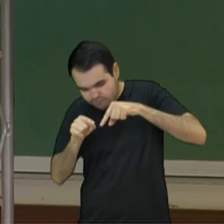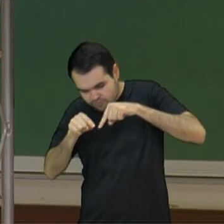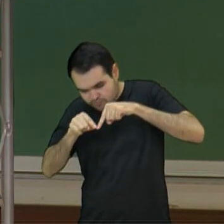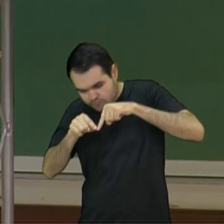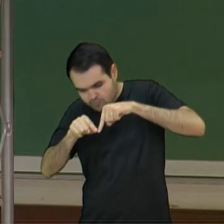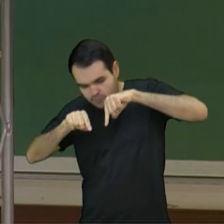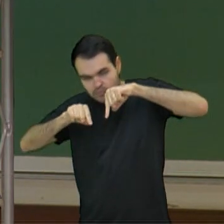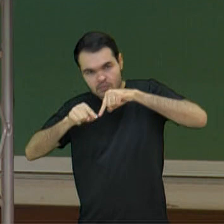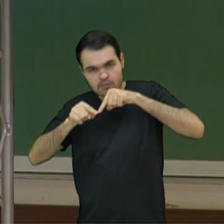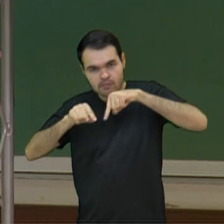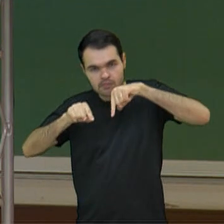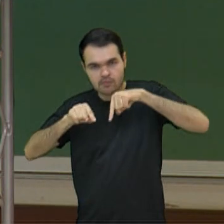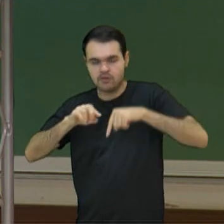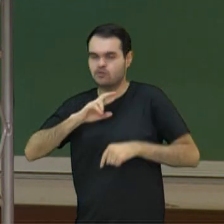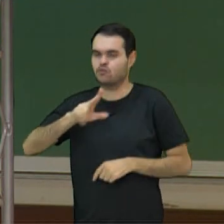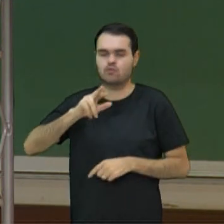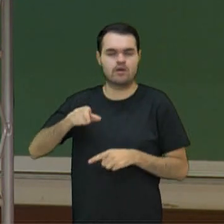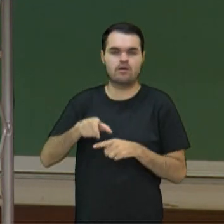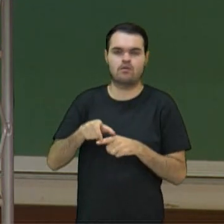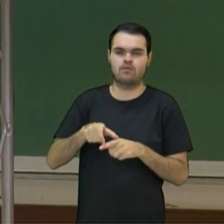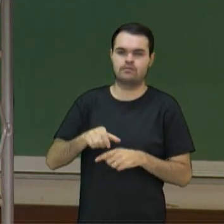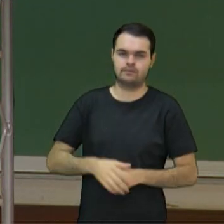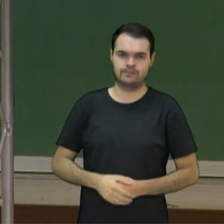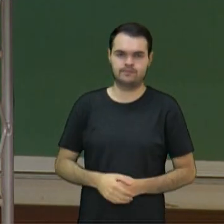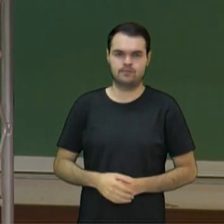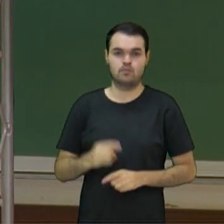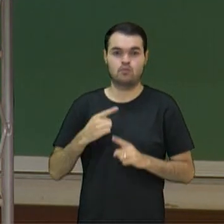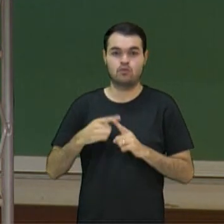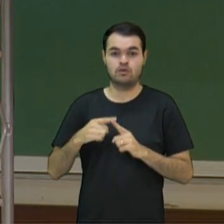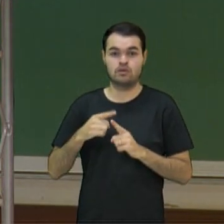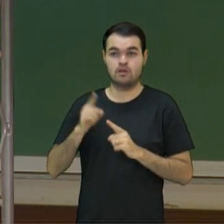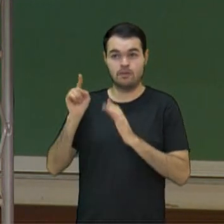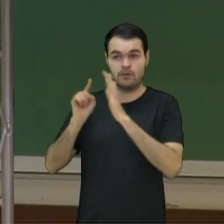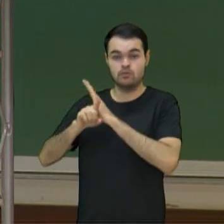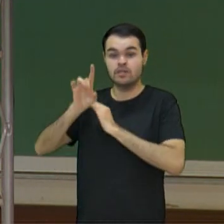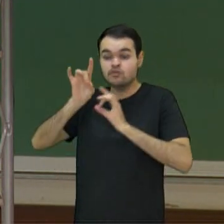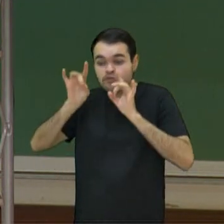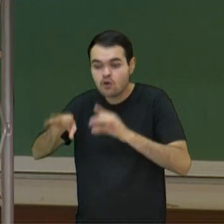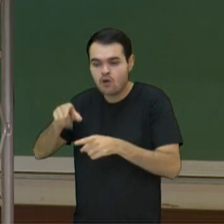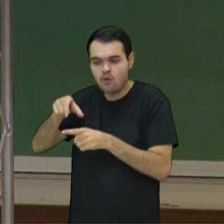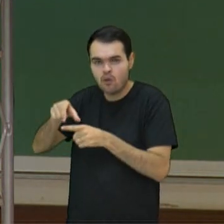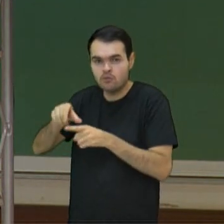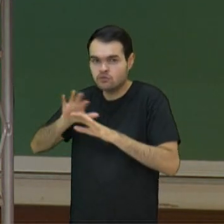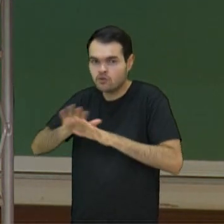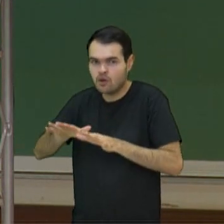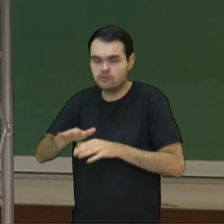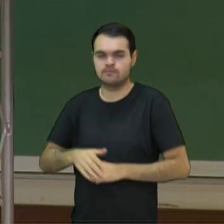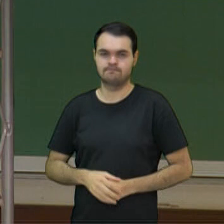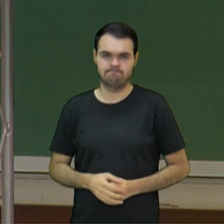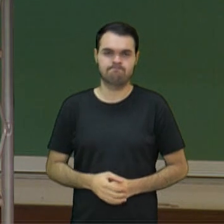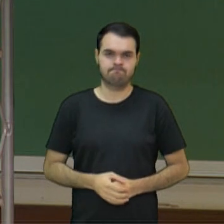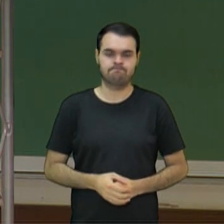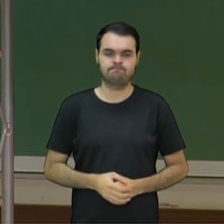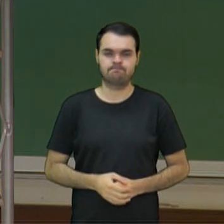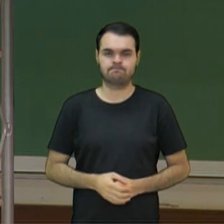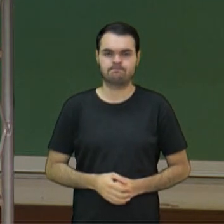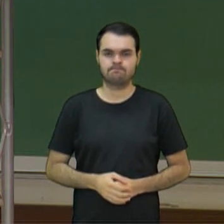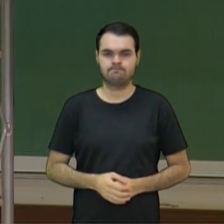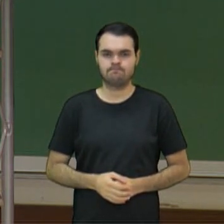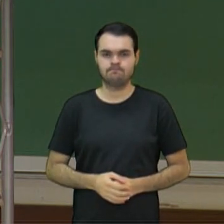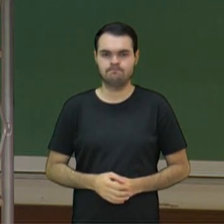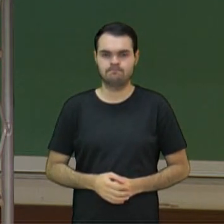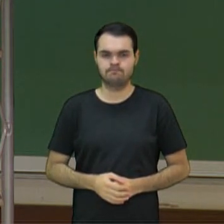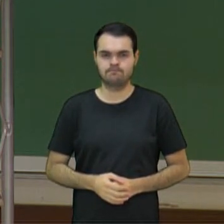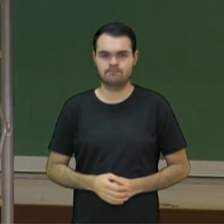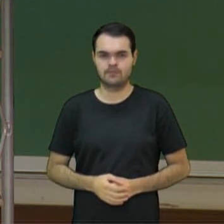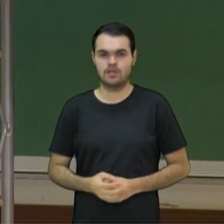uma curva, não é ômico, porque está dizendo apenas representações ômicas, né? Na linha 2 aqui,